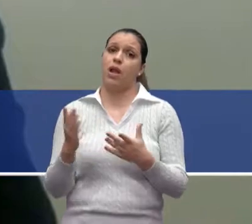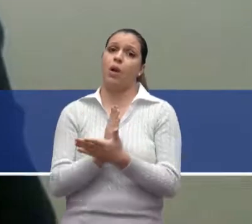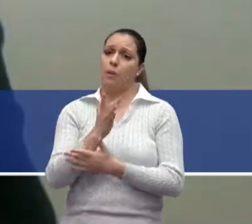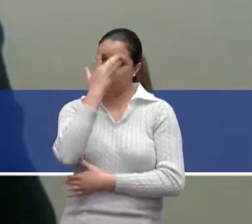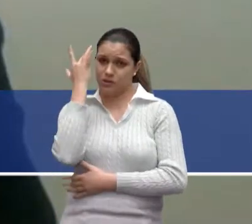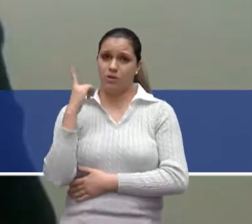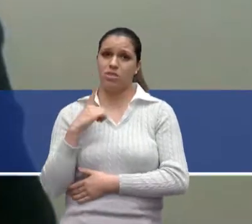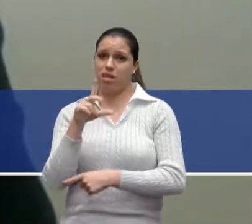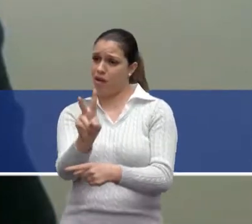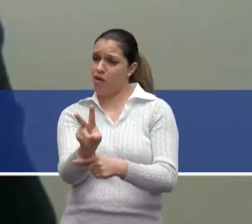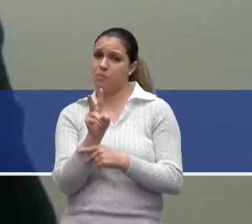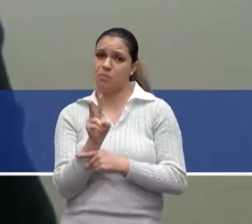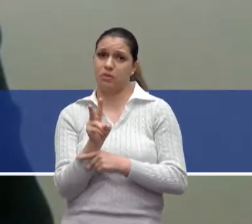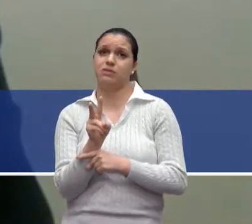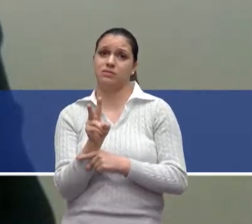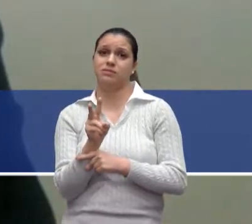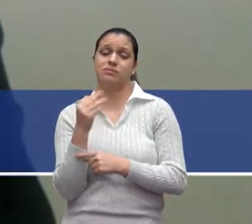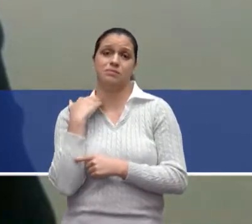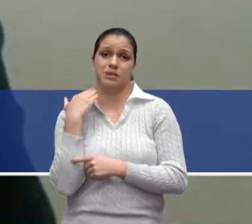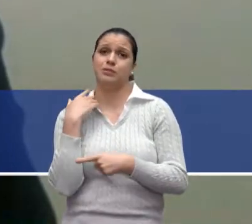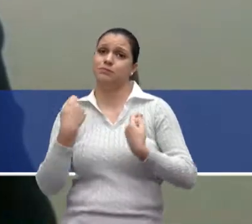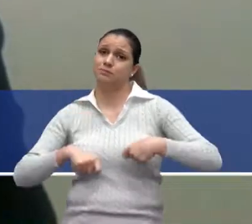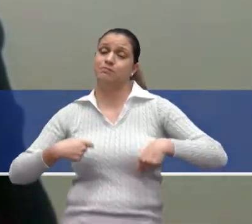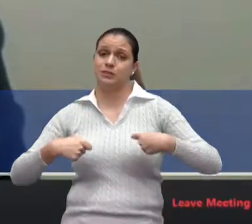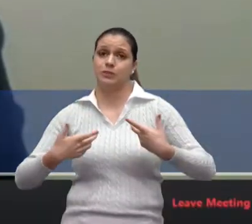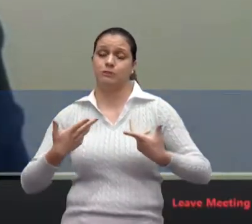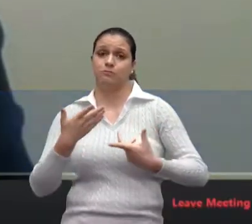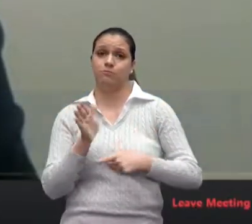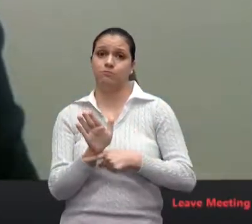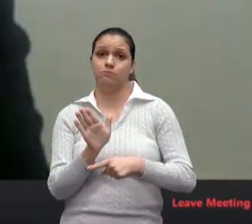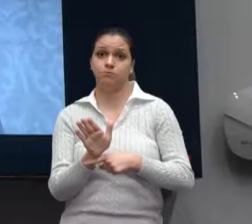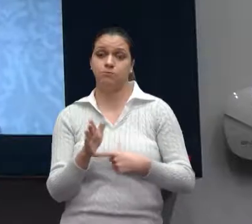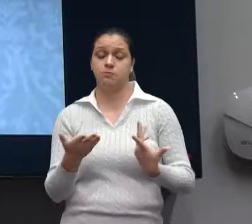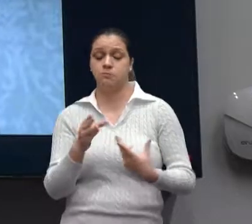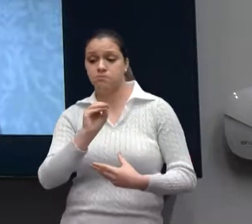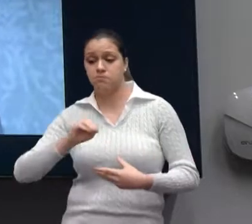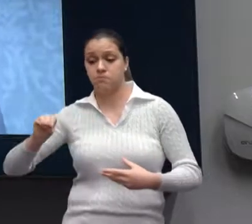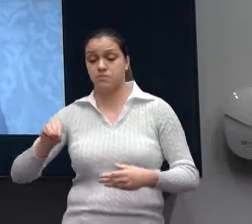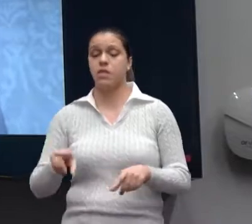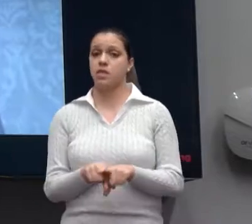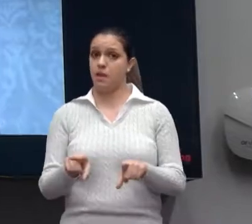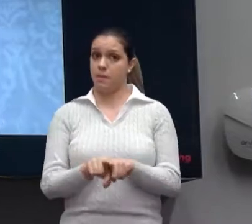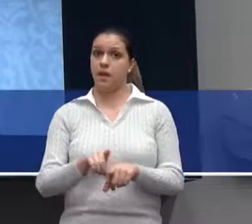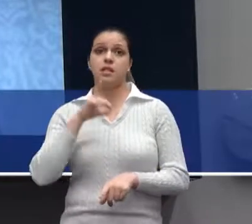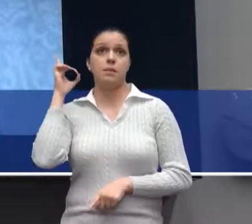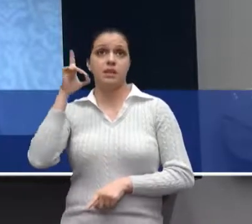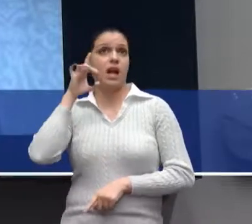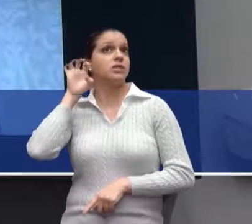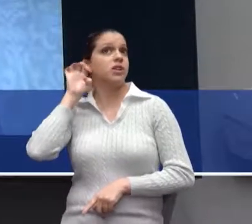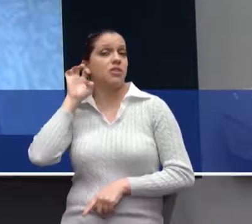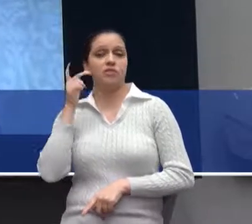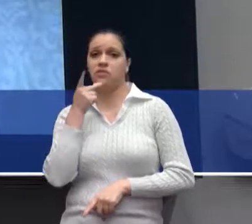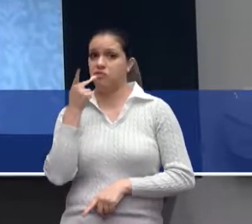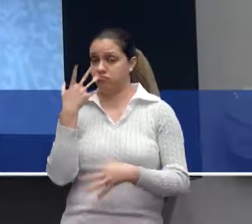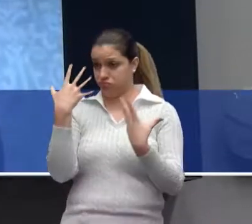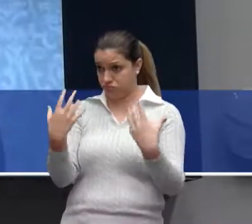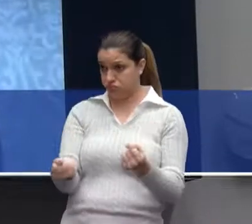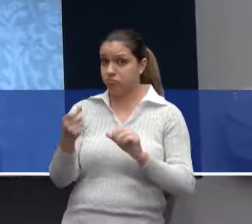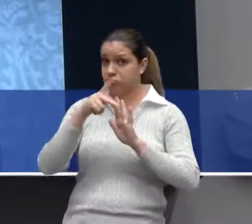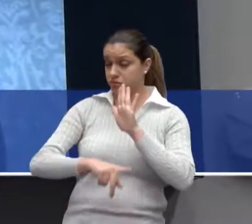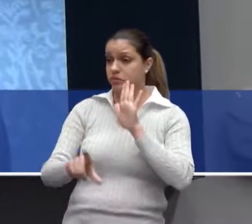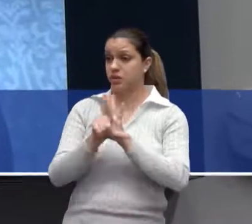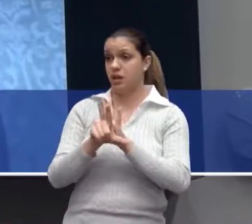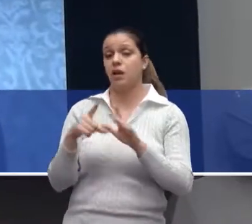das instituições que têm empréstimo consignado dos nossos servidores públicos do Estado. O deputado Eduardo Rocha, do MDB, também